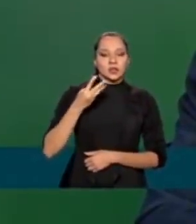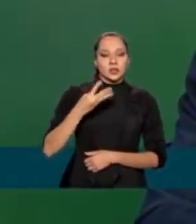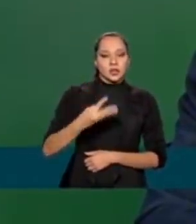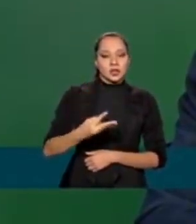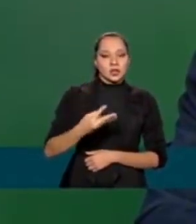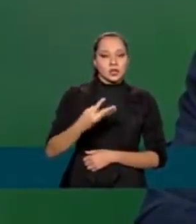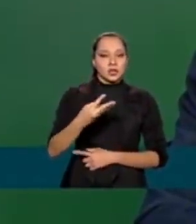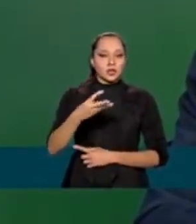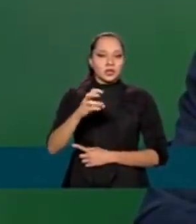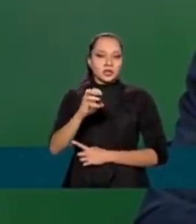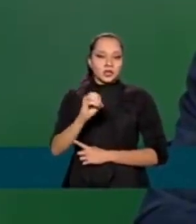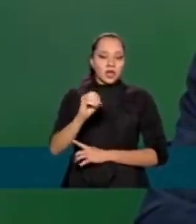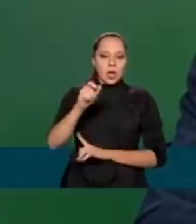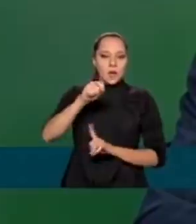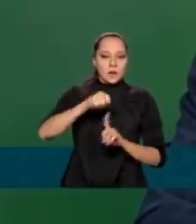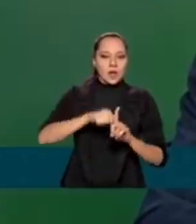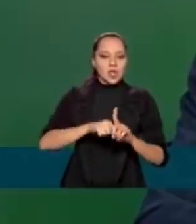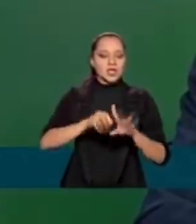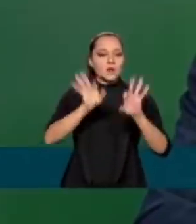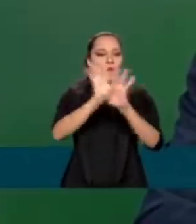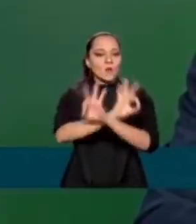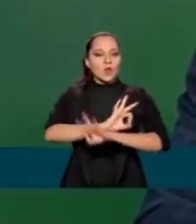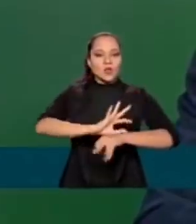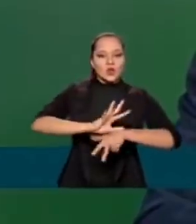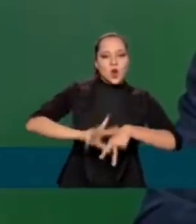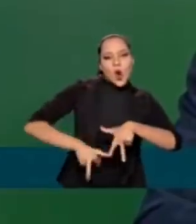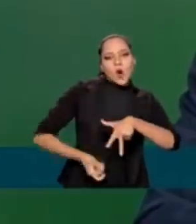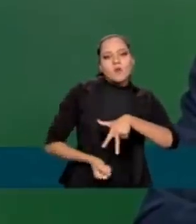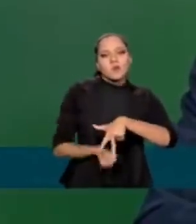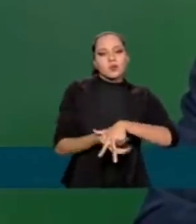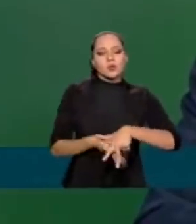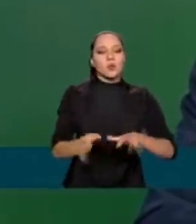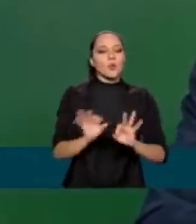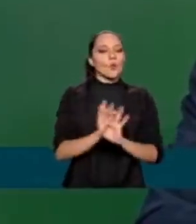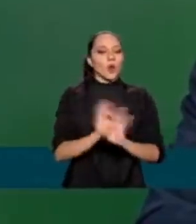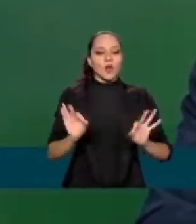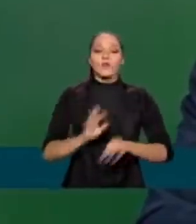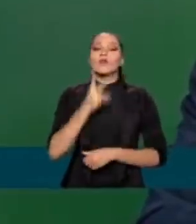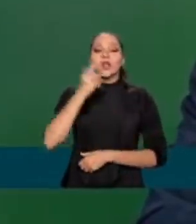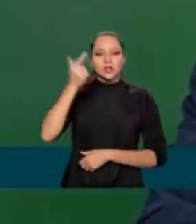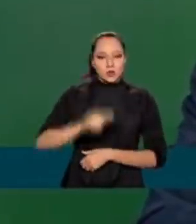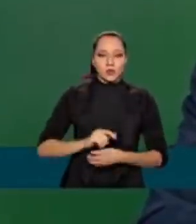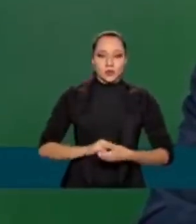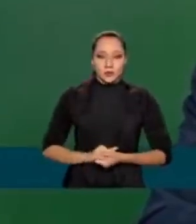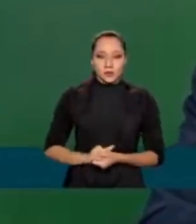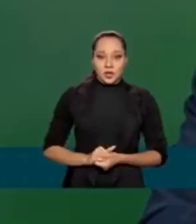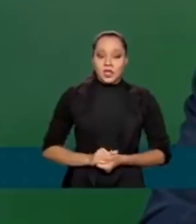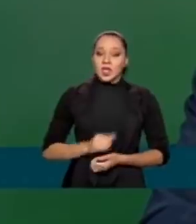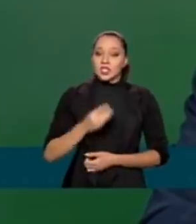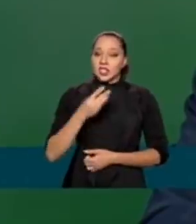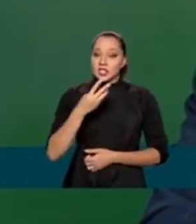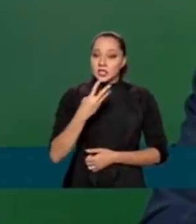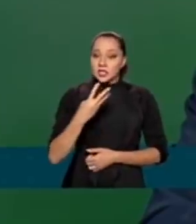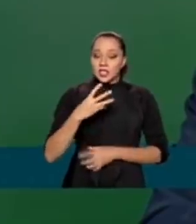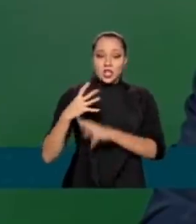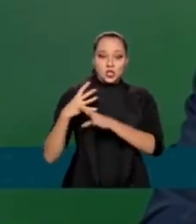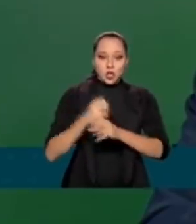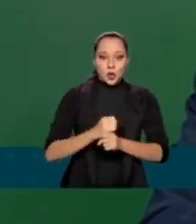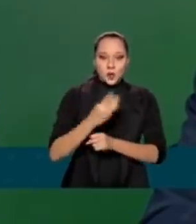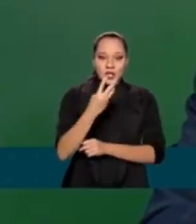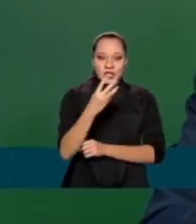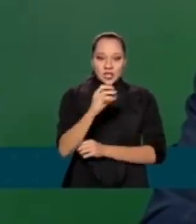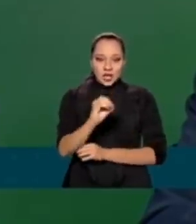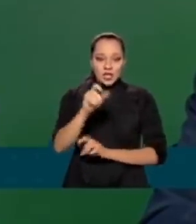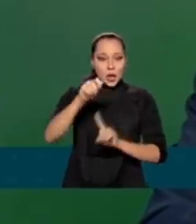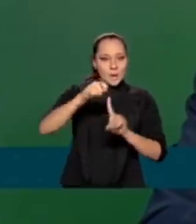30º mês sem nenhum caso de corrupção. Vou repetir, 30º mês sem nenhum